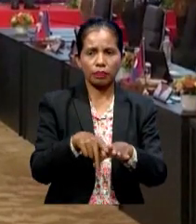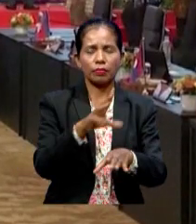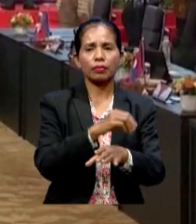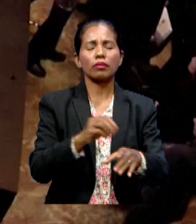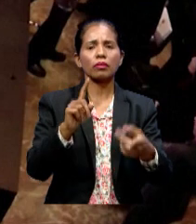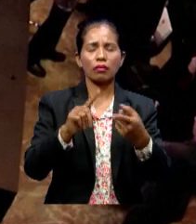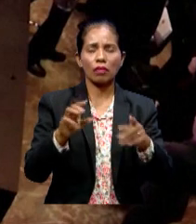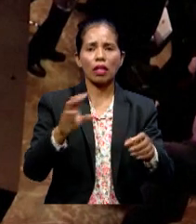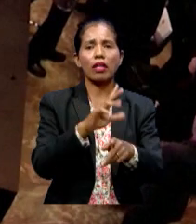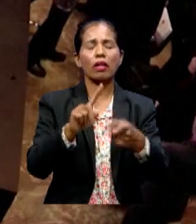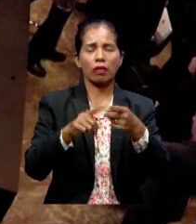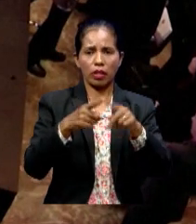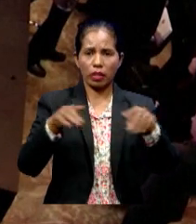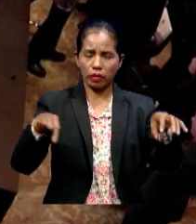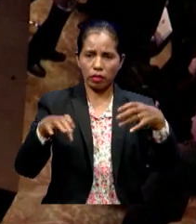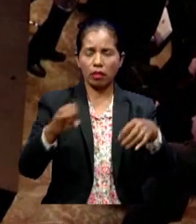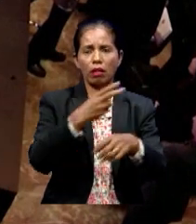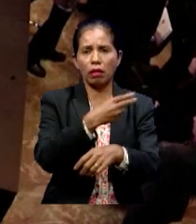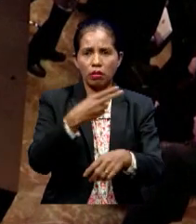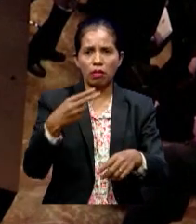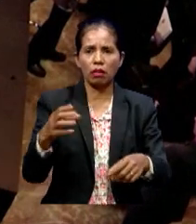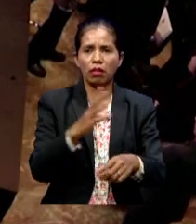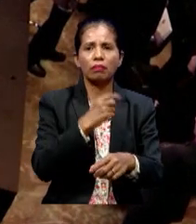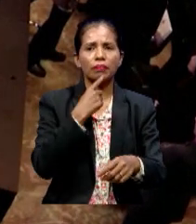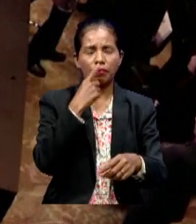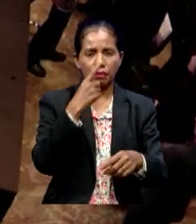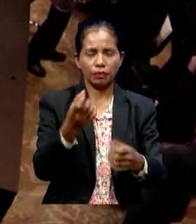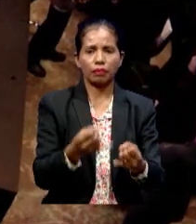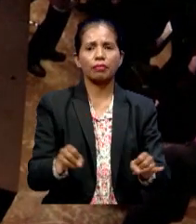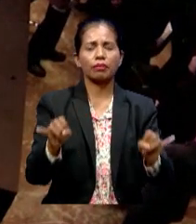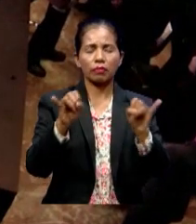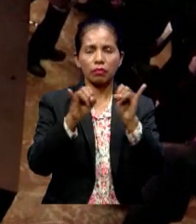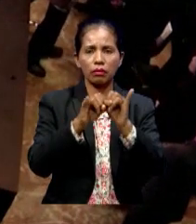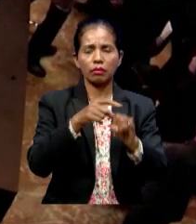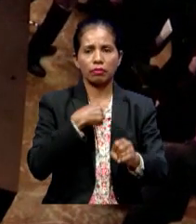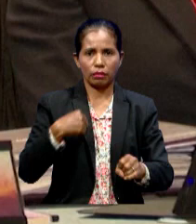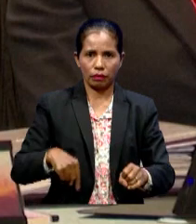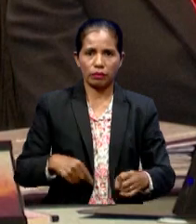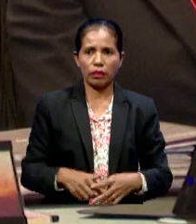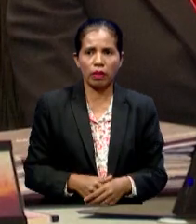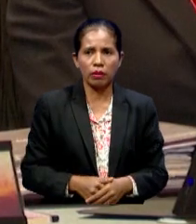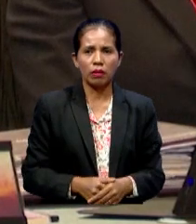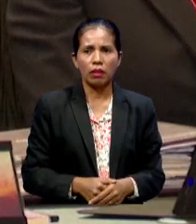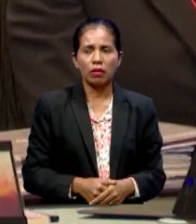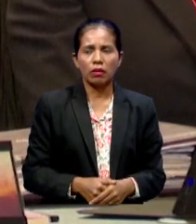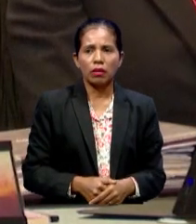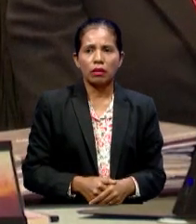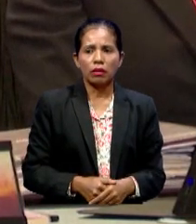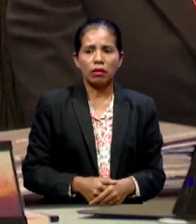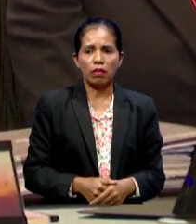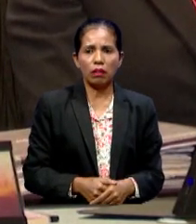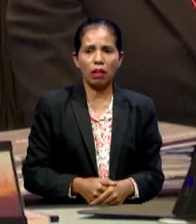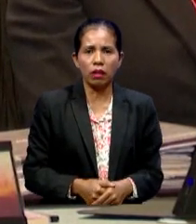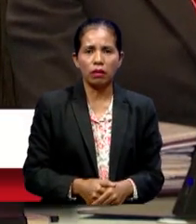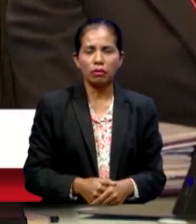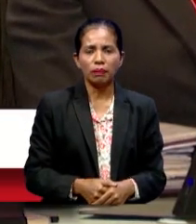homólogo Indonésia Retno Marsudi, no mostro diplomata principal Sina Wang He. In Myanmar, we must press